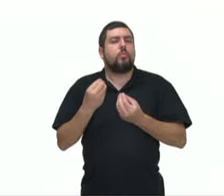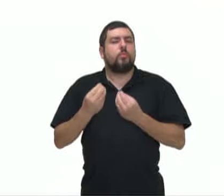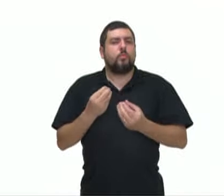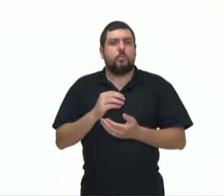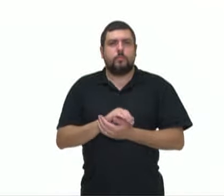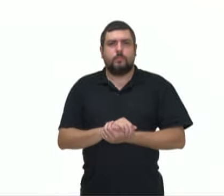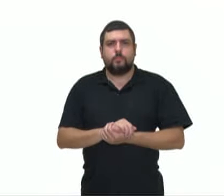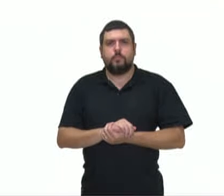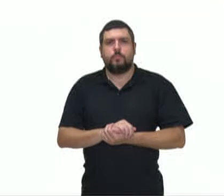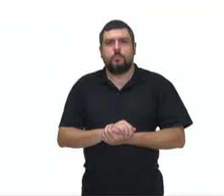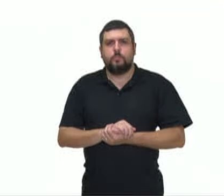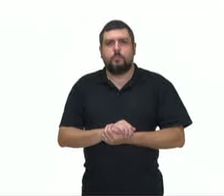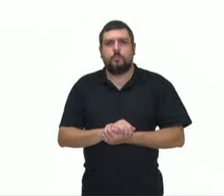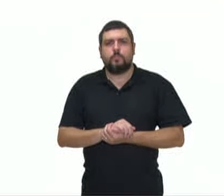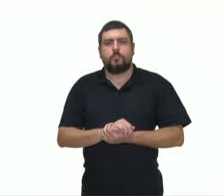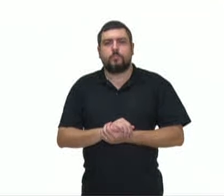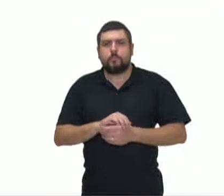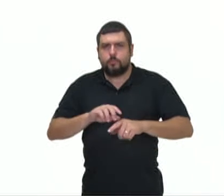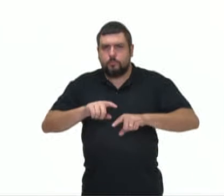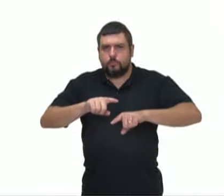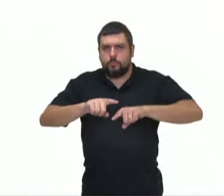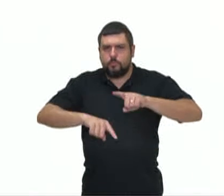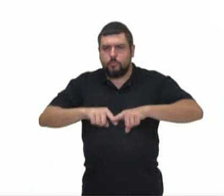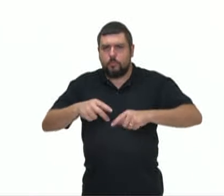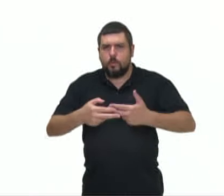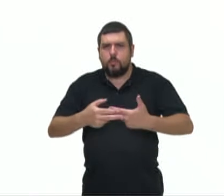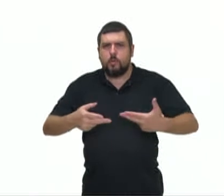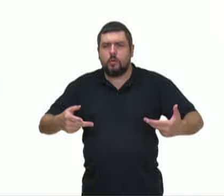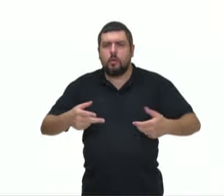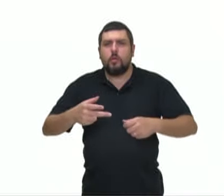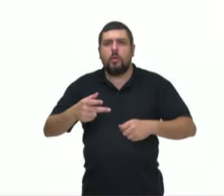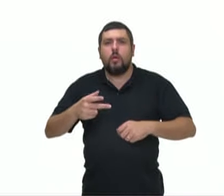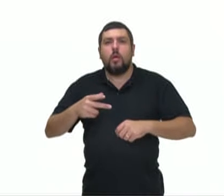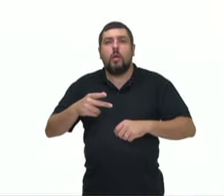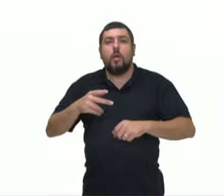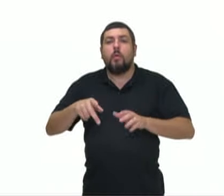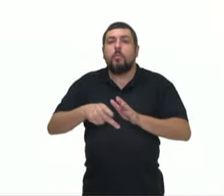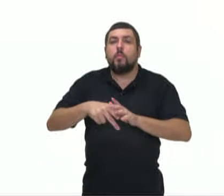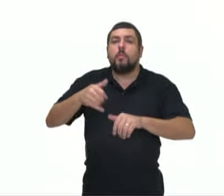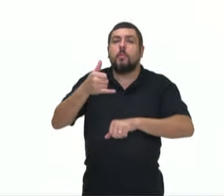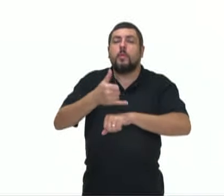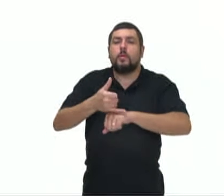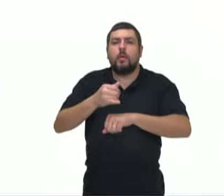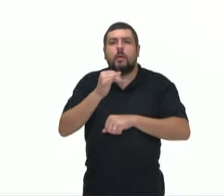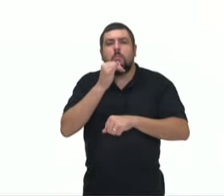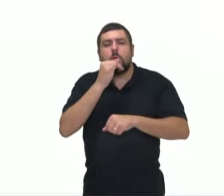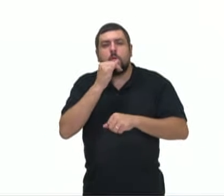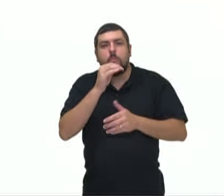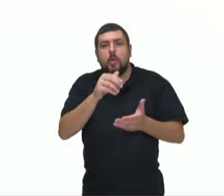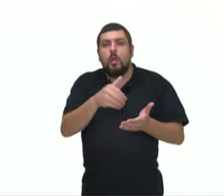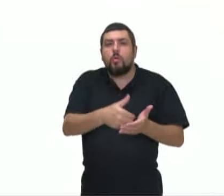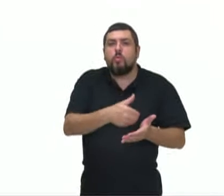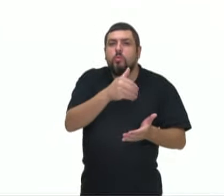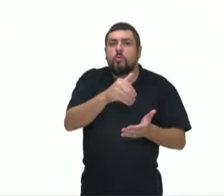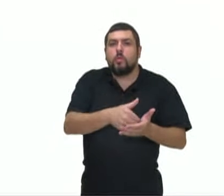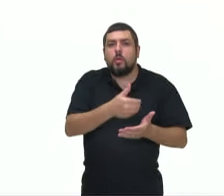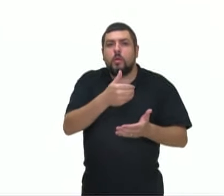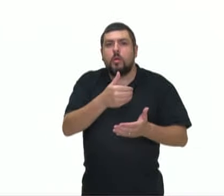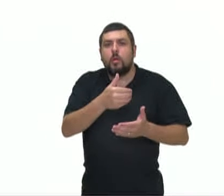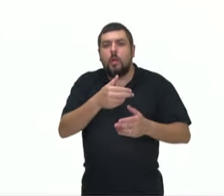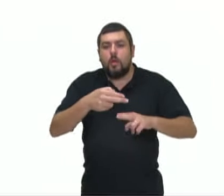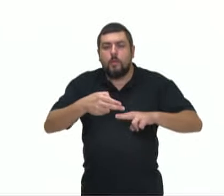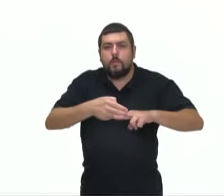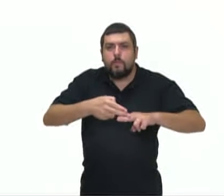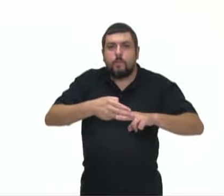né, objetos de metal muito comum no nosso dia a dia, né? Talheres e ferramentas, né, como por exemplo